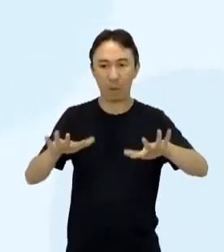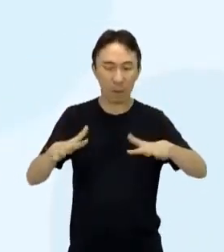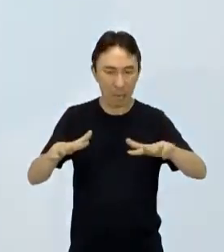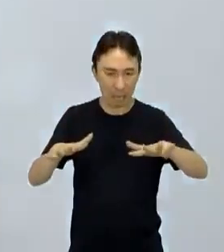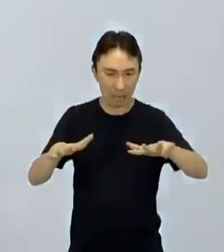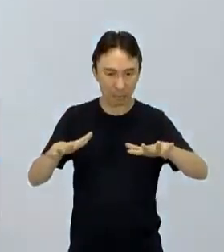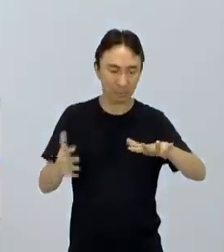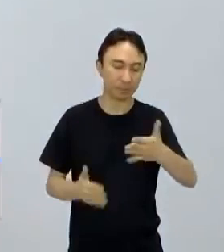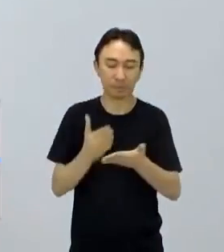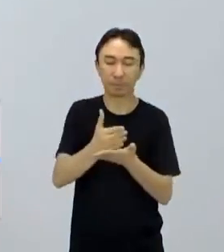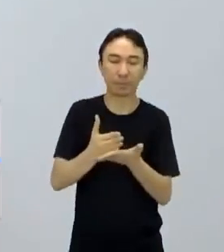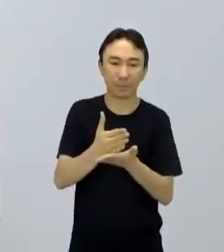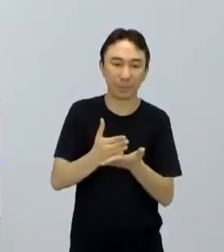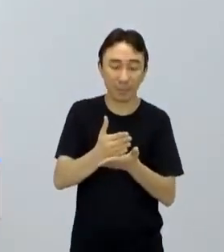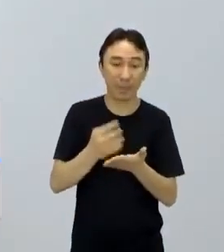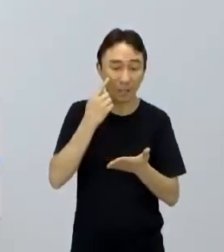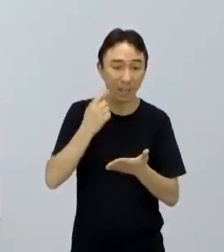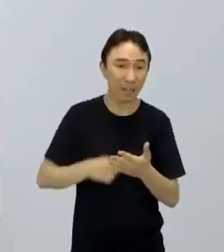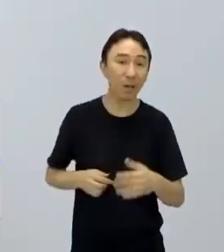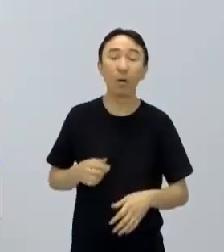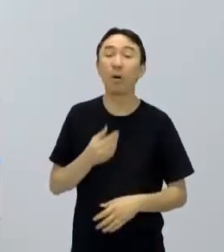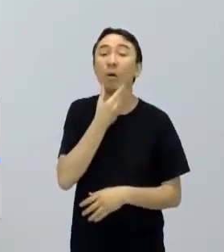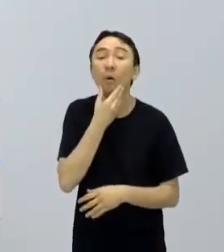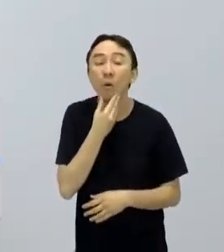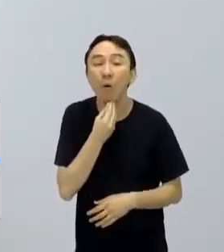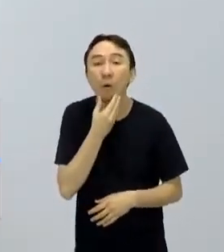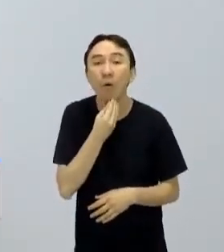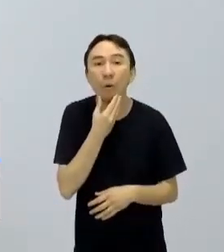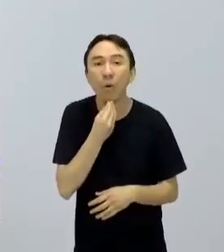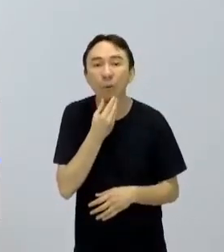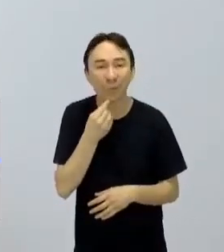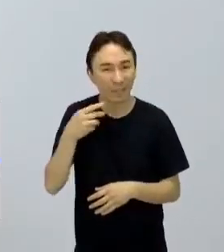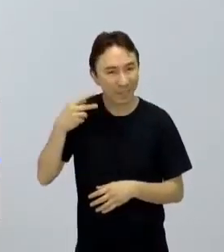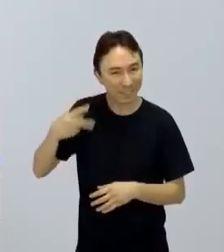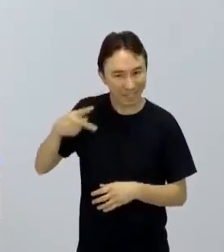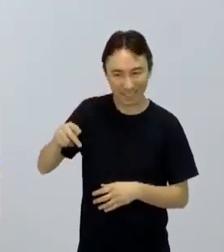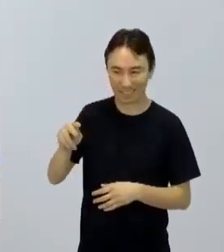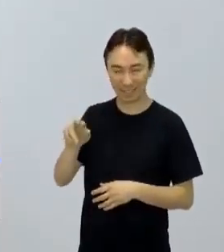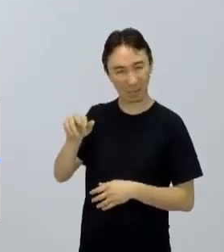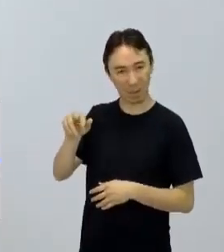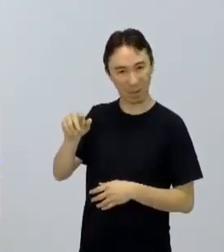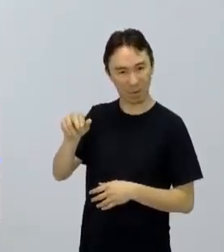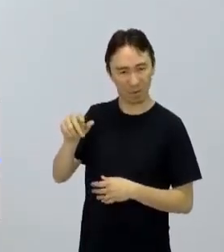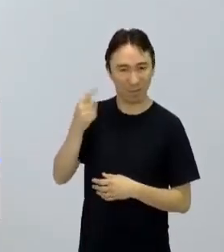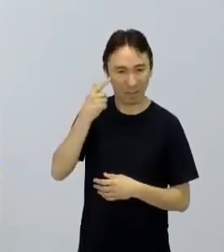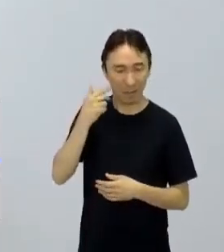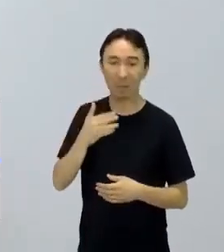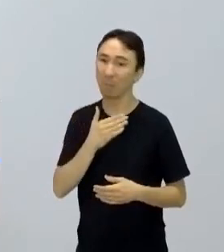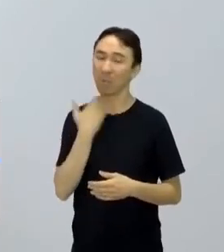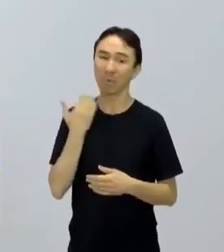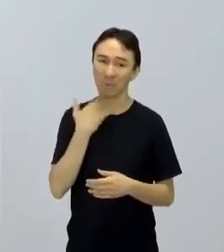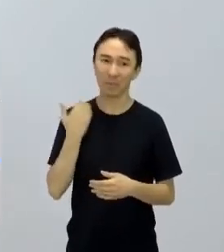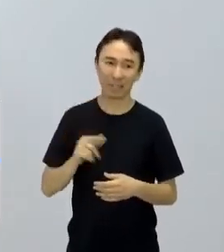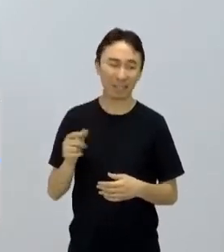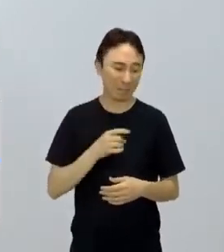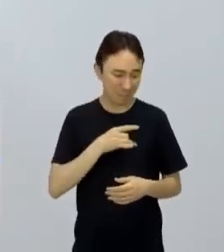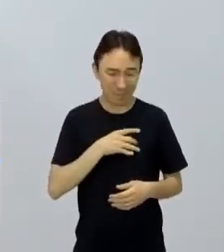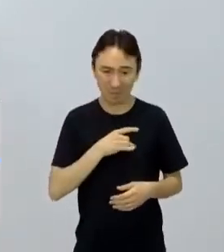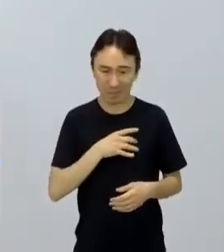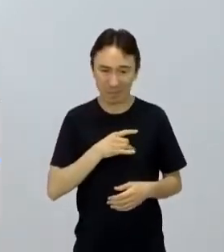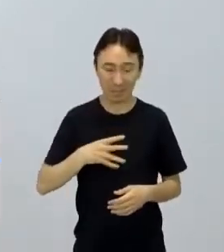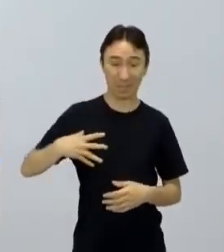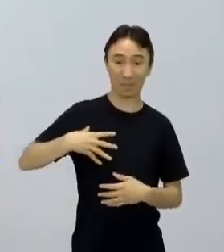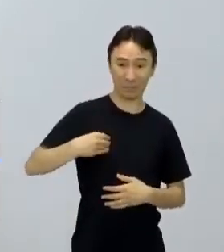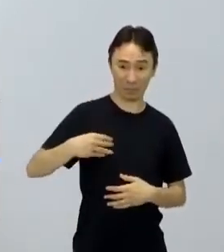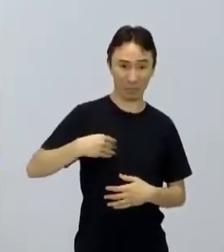E ela tinha perdido um irmão com a varíola, e ela estava com muito medo dos filhos dela pegarem varíola e dela também pegar varíola. E aí